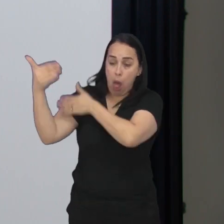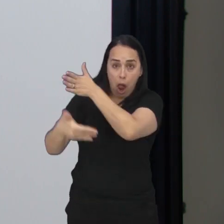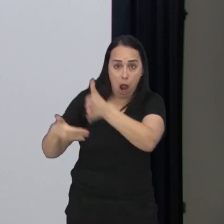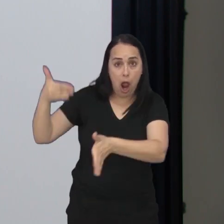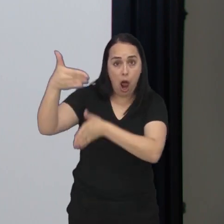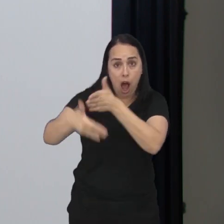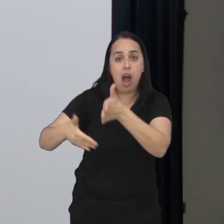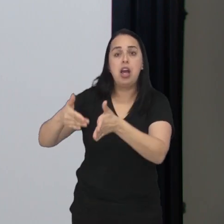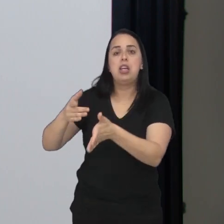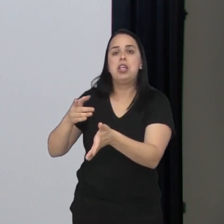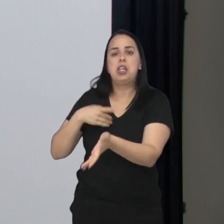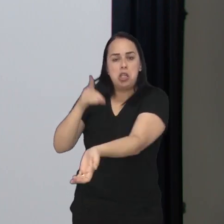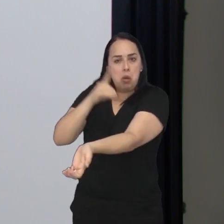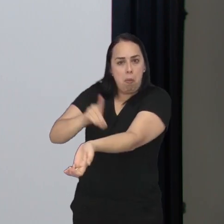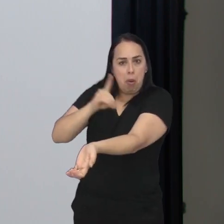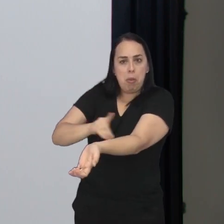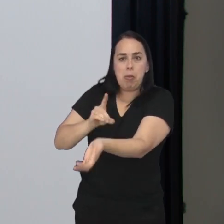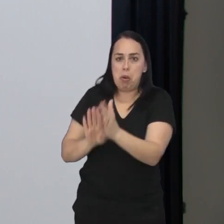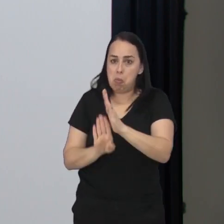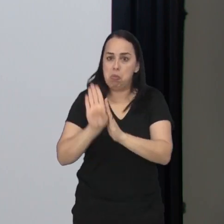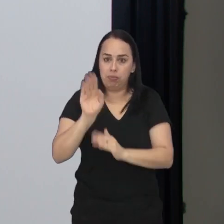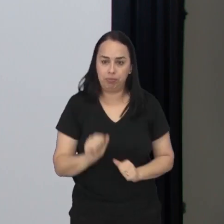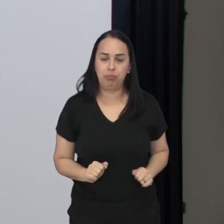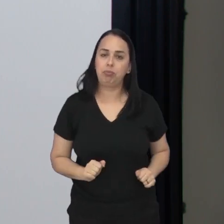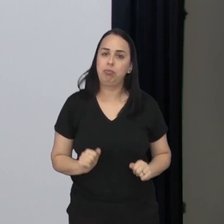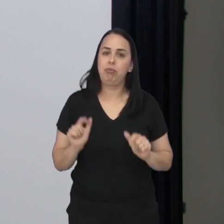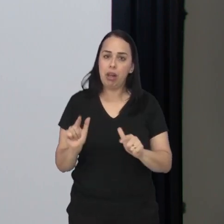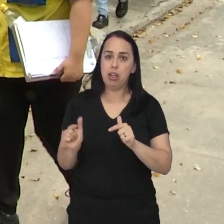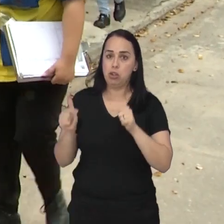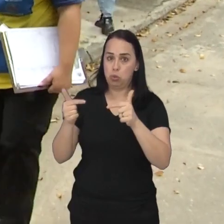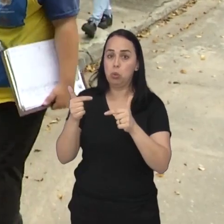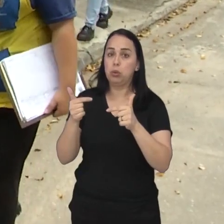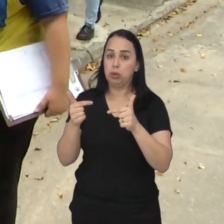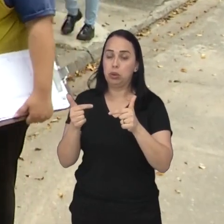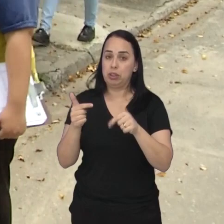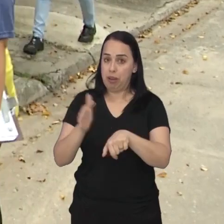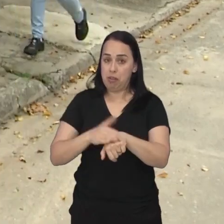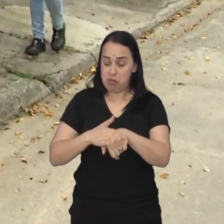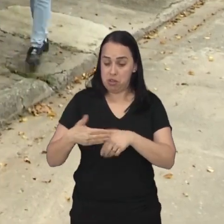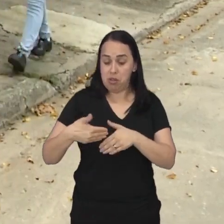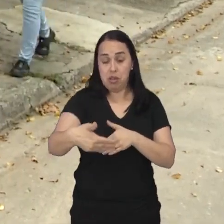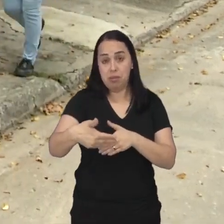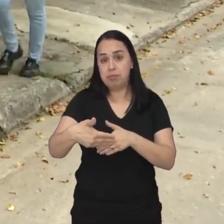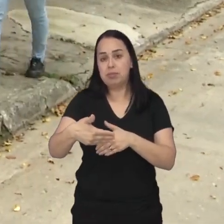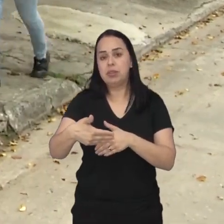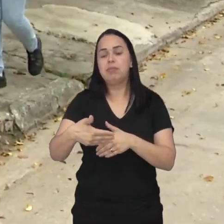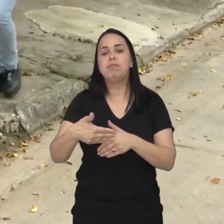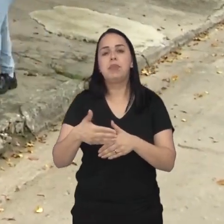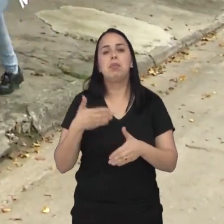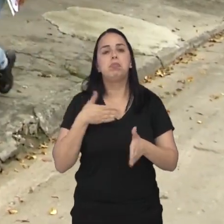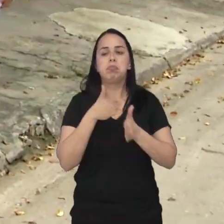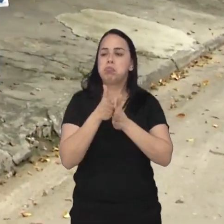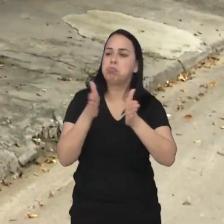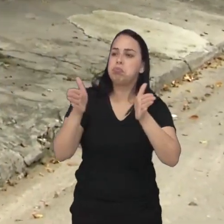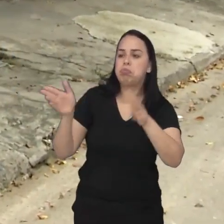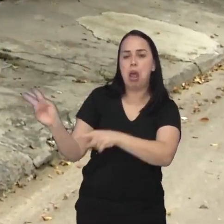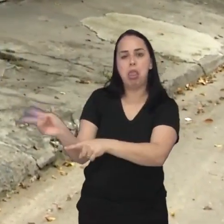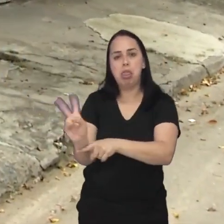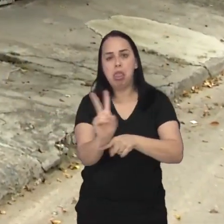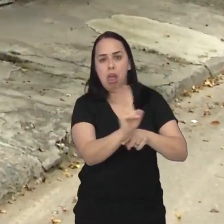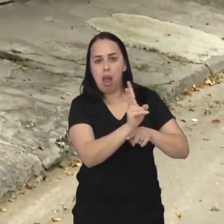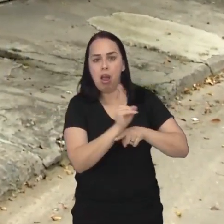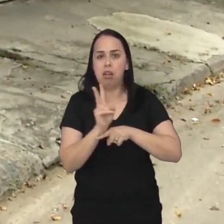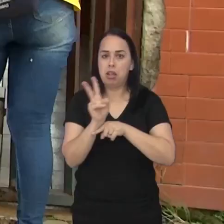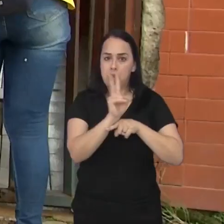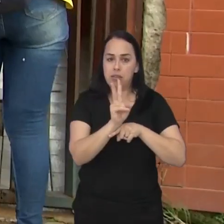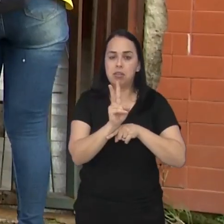né? Esse aumento dos casos de dengue aqui na nossa cidade. Entre as ações de prevenção à dengue realizadas pela Prefeitura está a